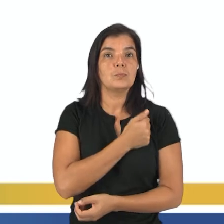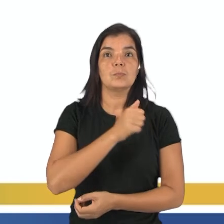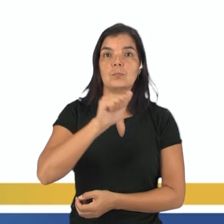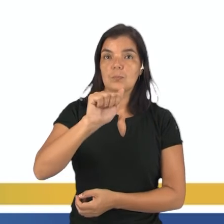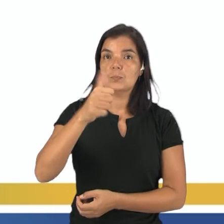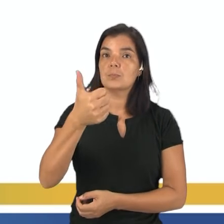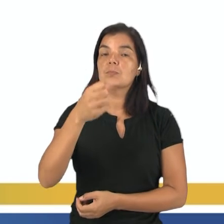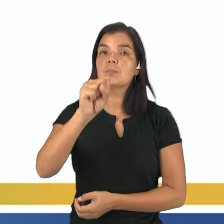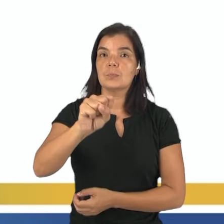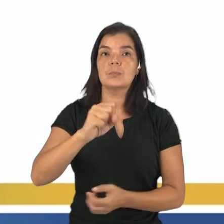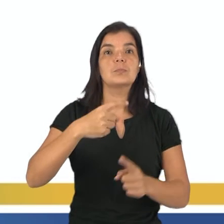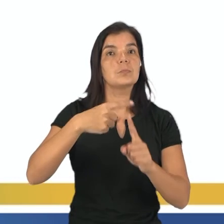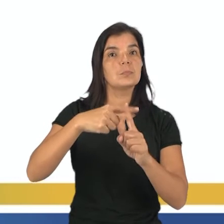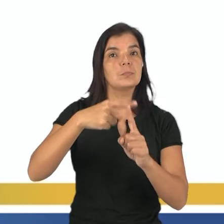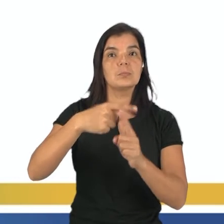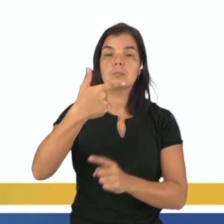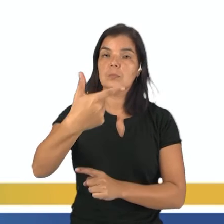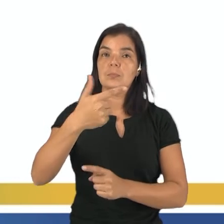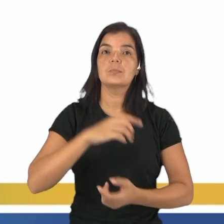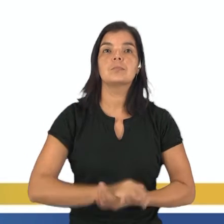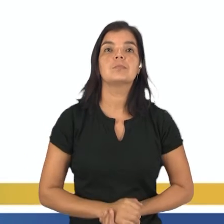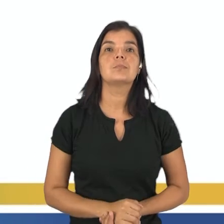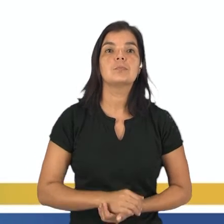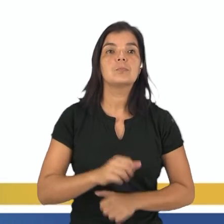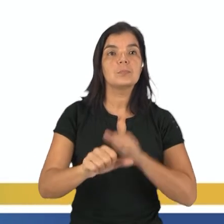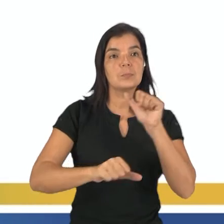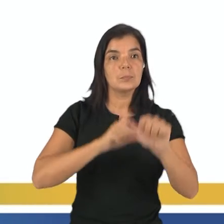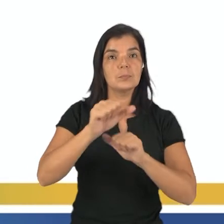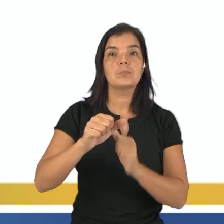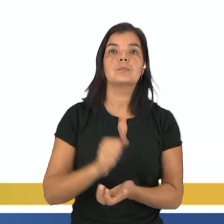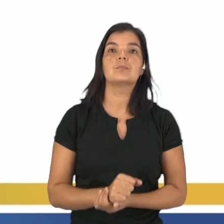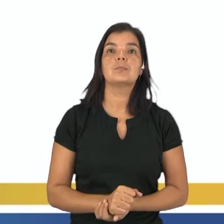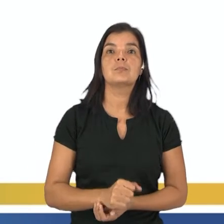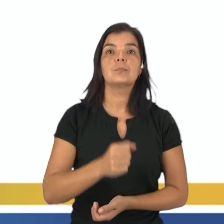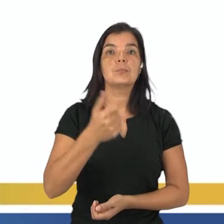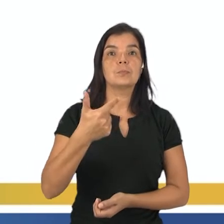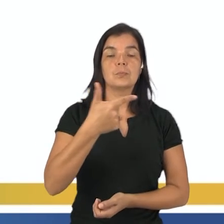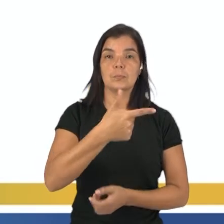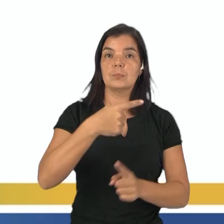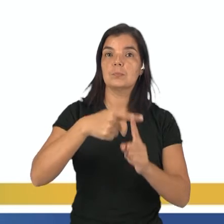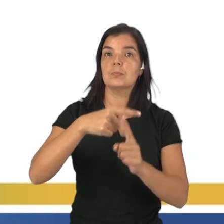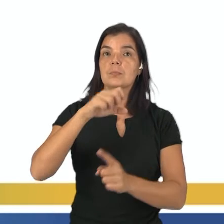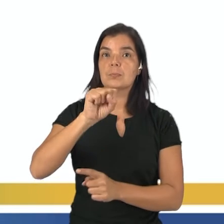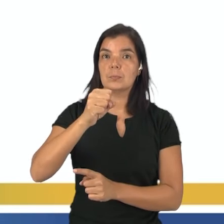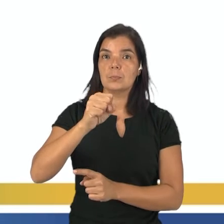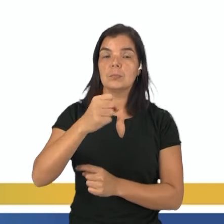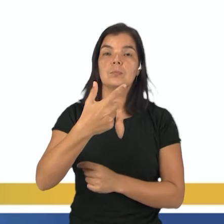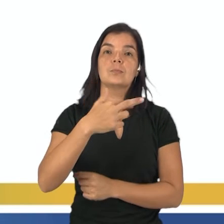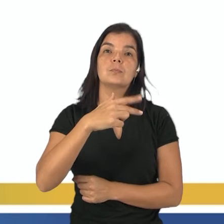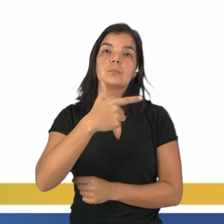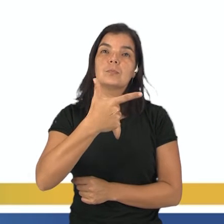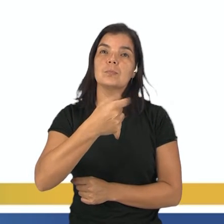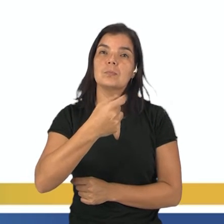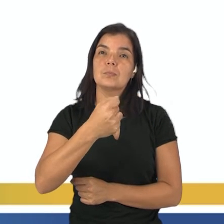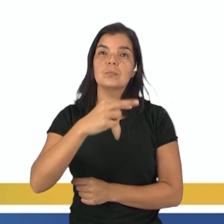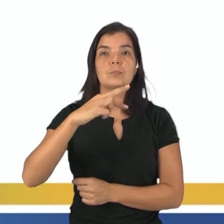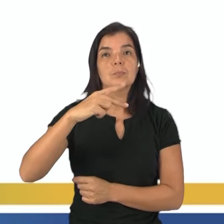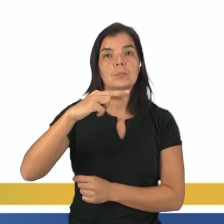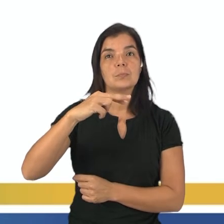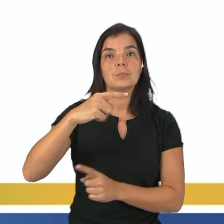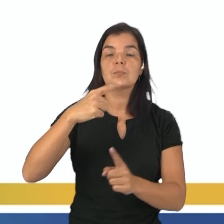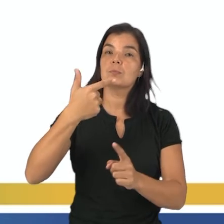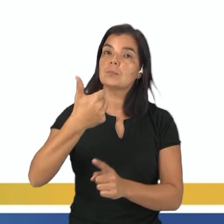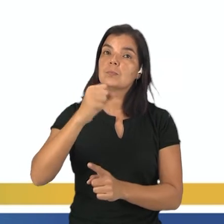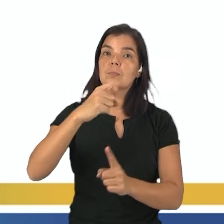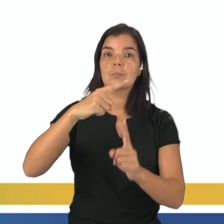que é 18, mais 2. Então, vamos somar aí, ó. 12 mais 8 vai dar 20, que é igual a